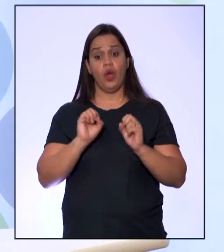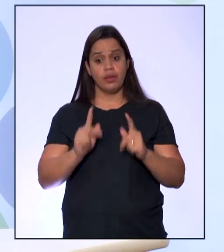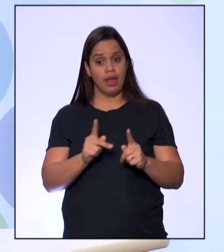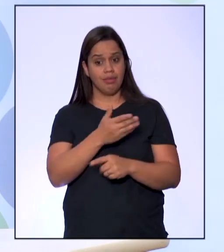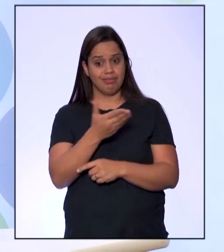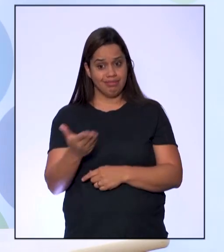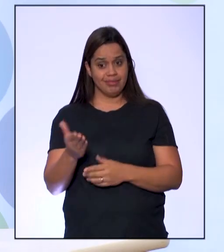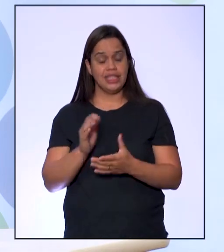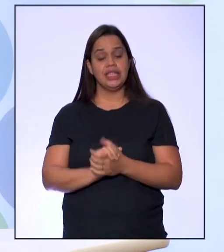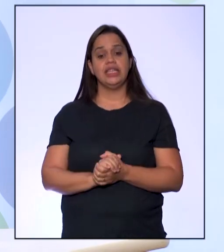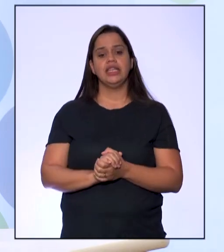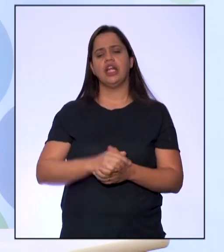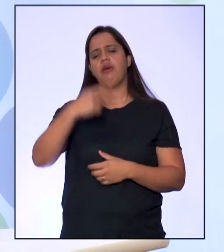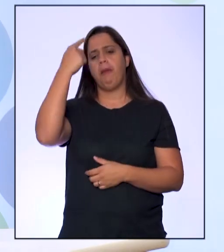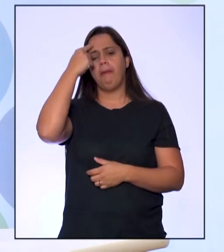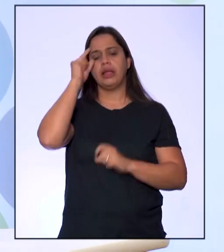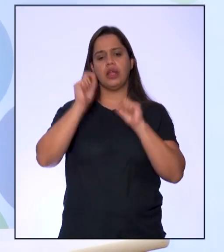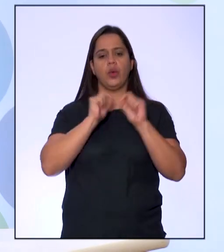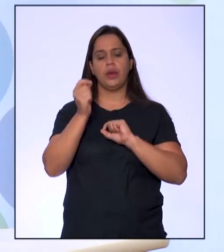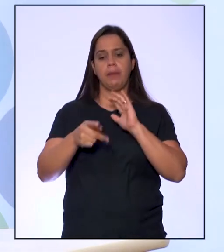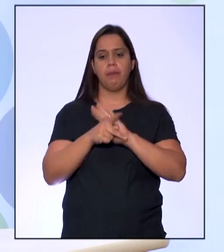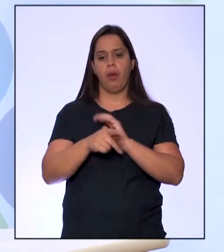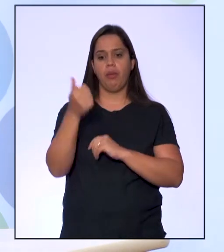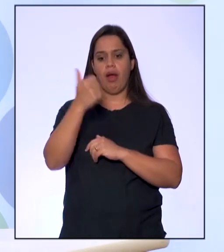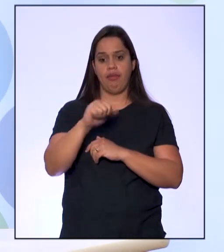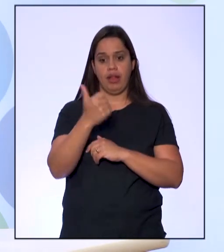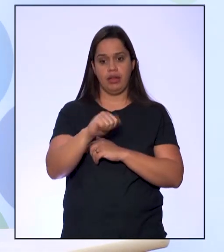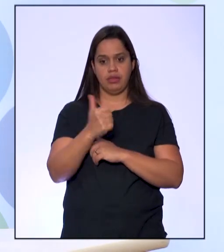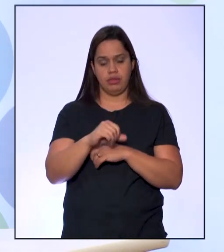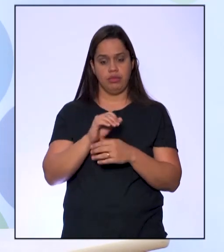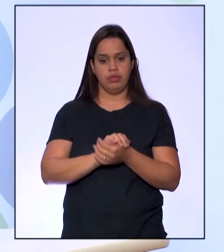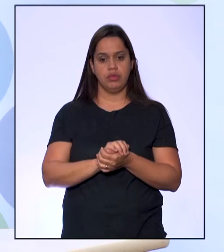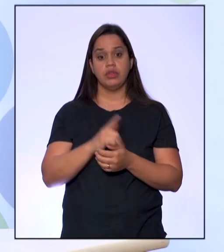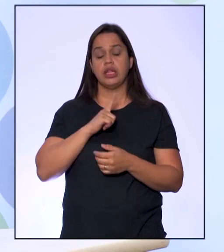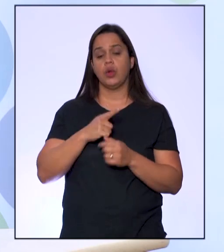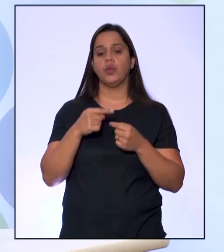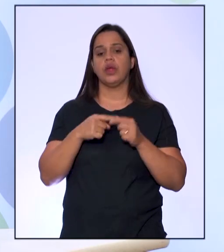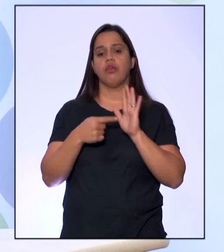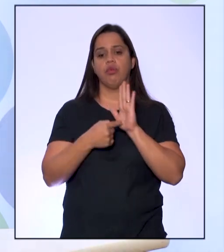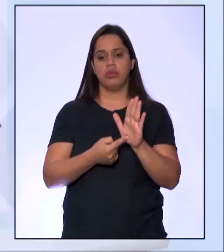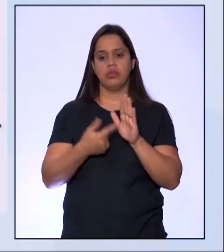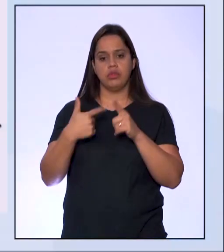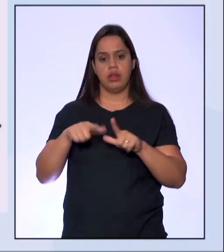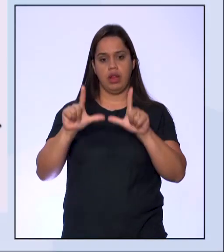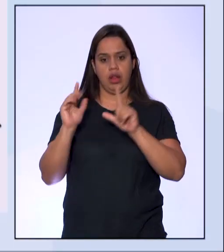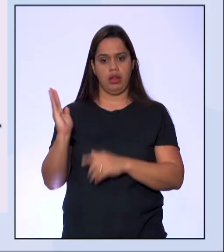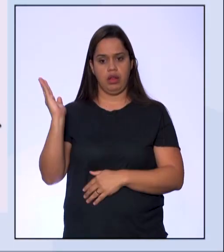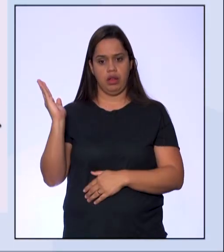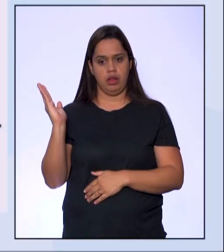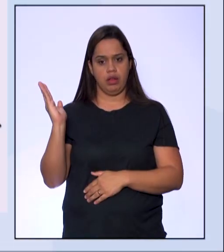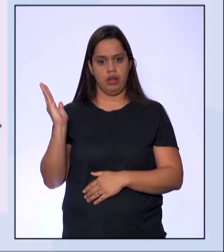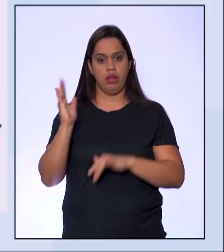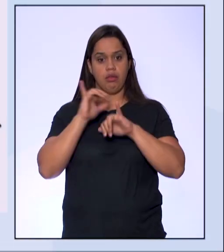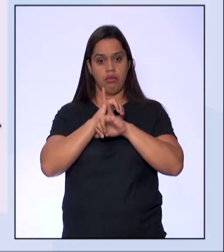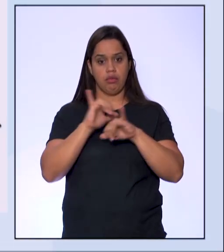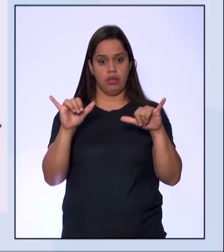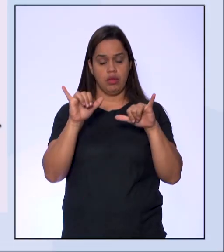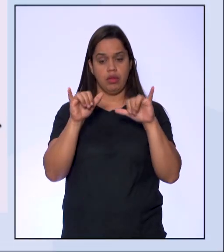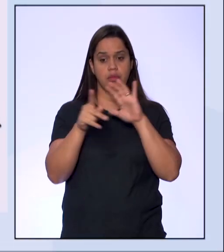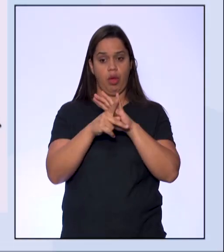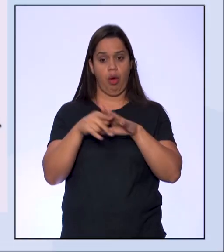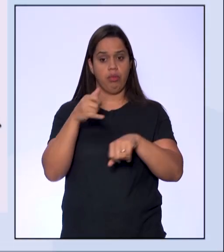Então, agora, vamos pensar na nossa avaliação. Aqui nós temos um anúncio, certo? Sobre a tatuagem,